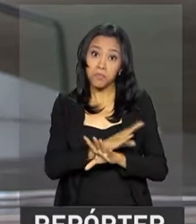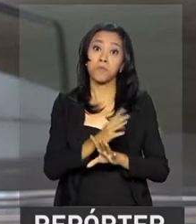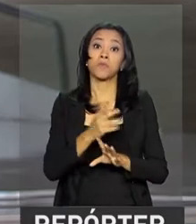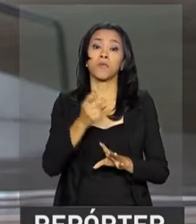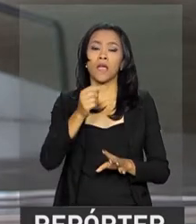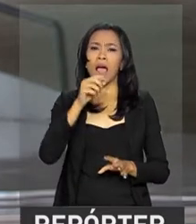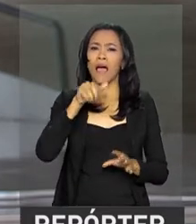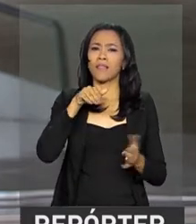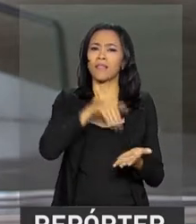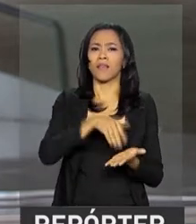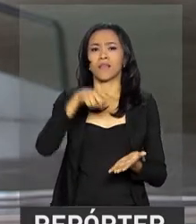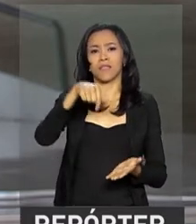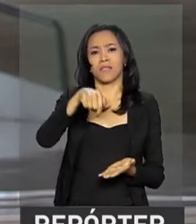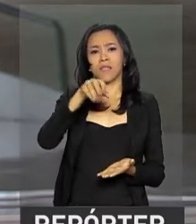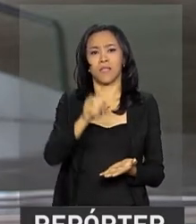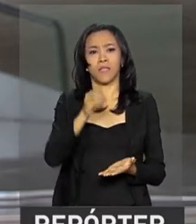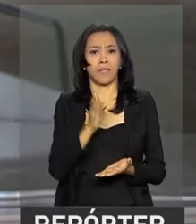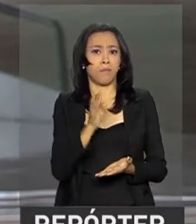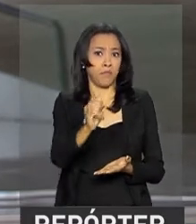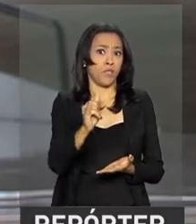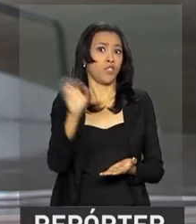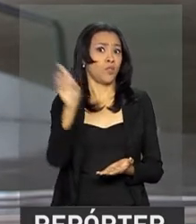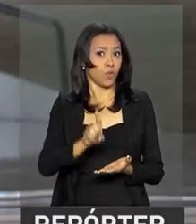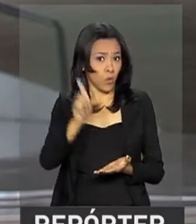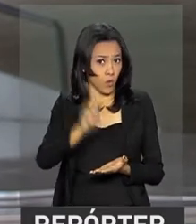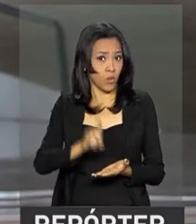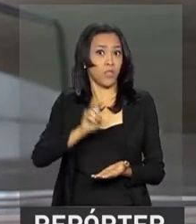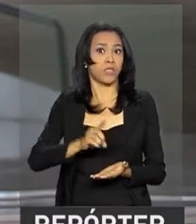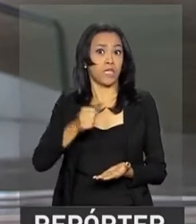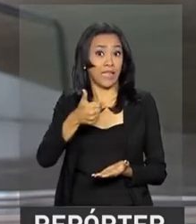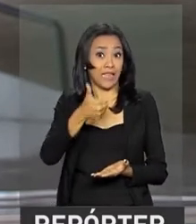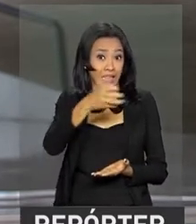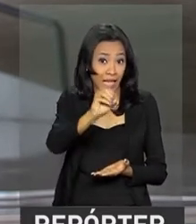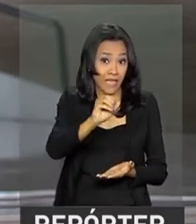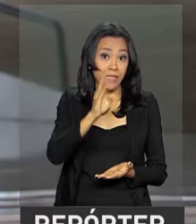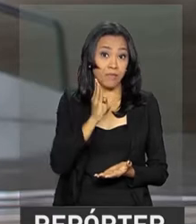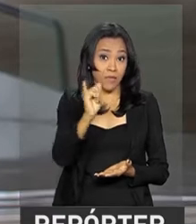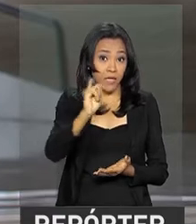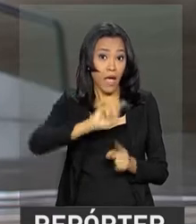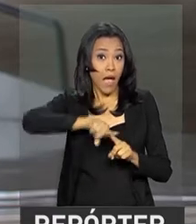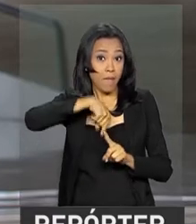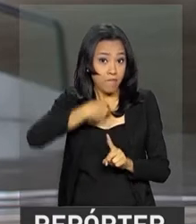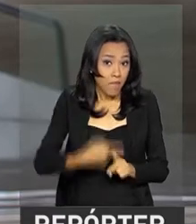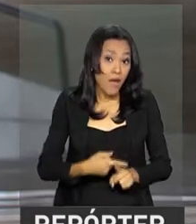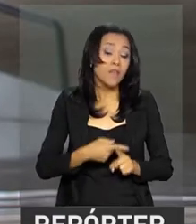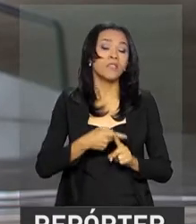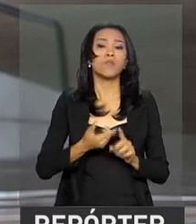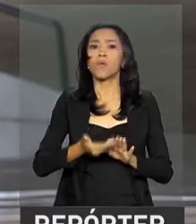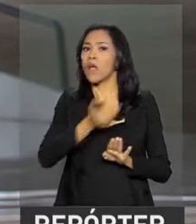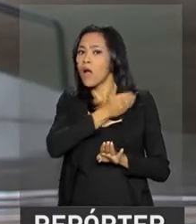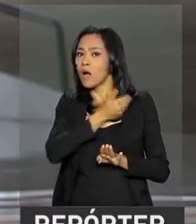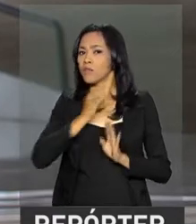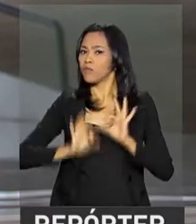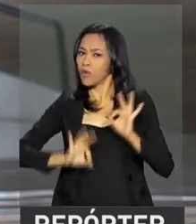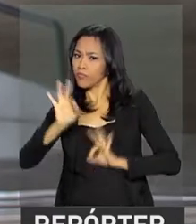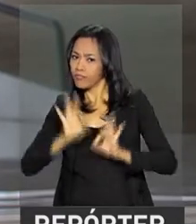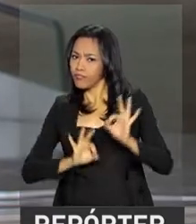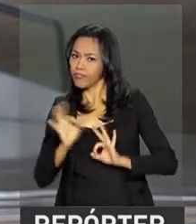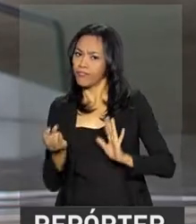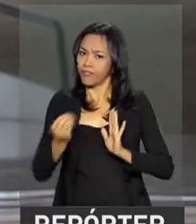70 bilhões de dólares ou seja 10 bilhões a mais do que a projeção do que a estimativa